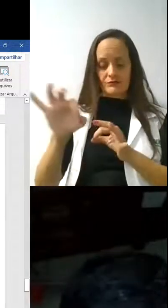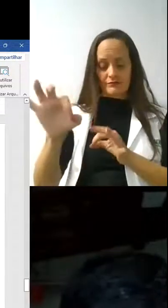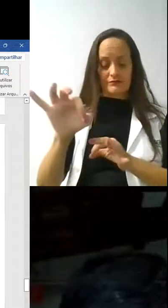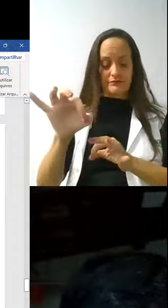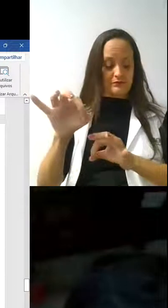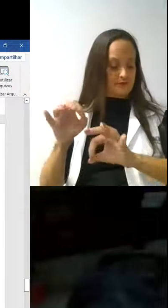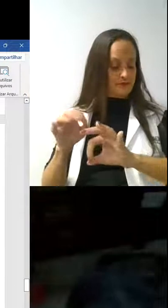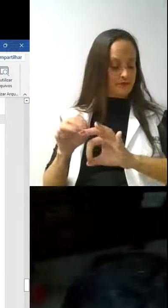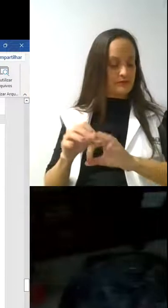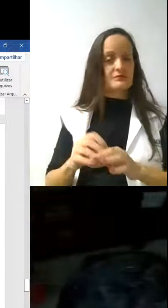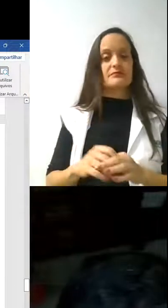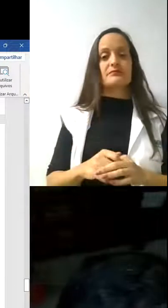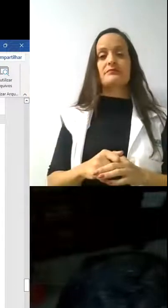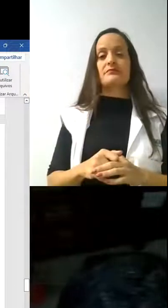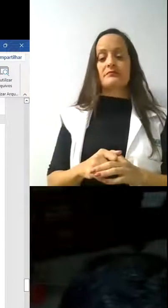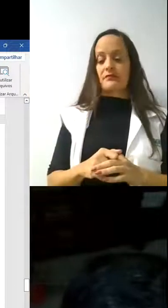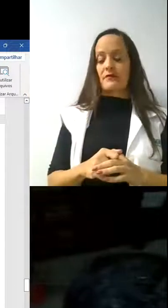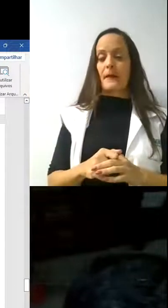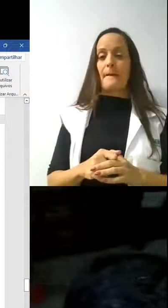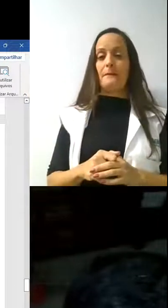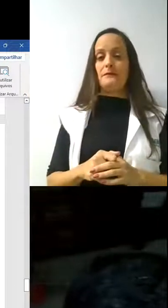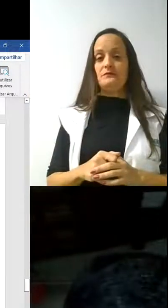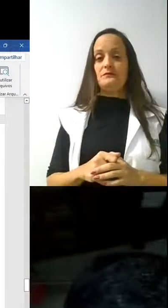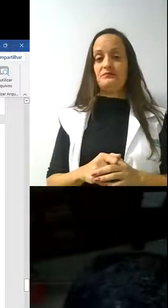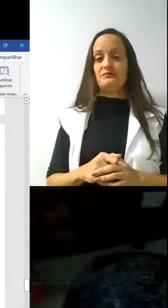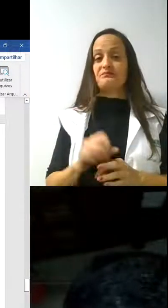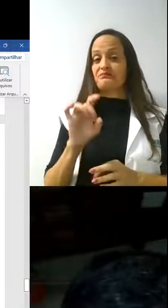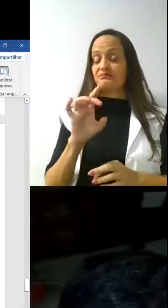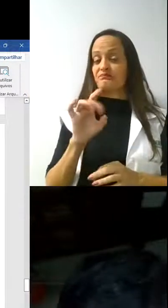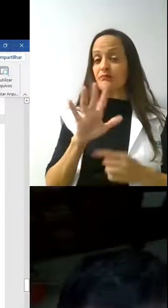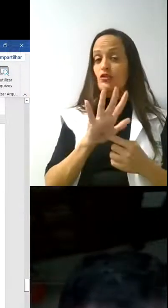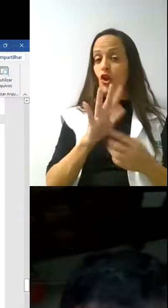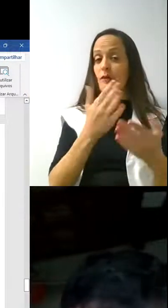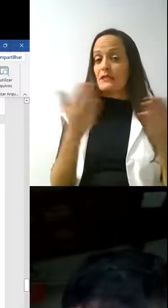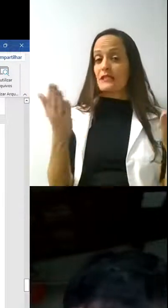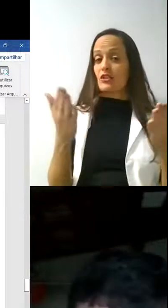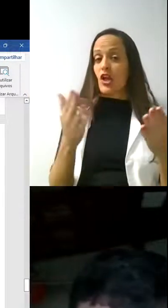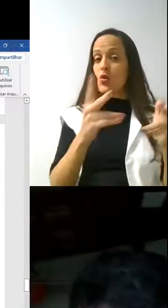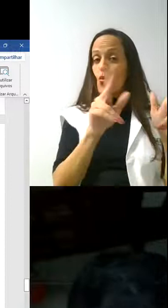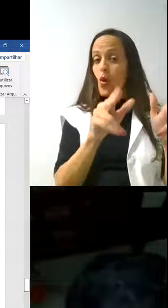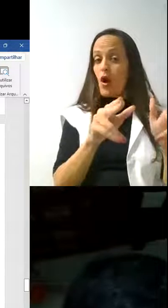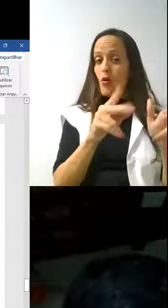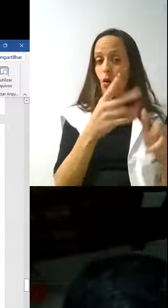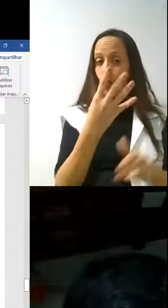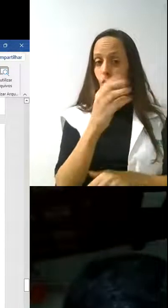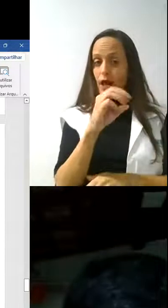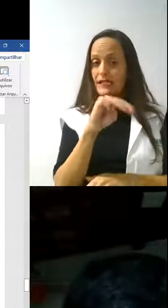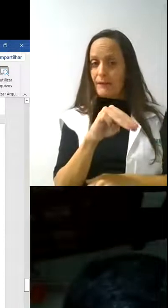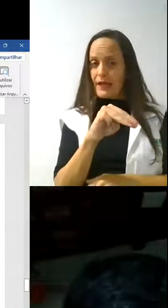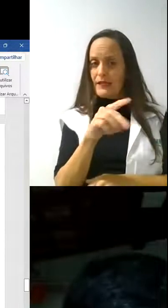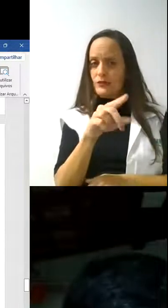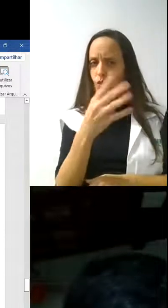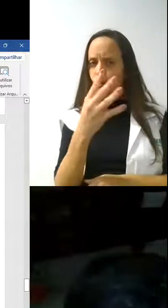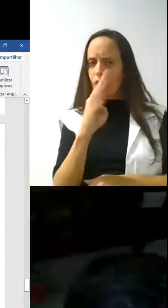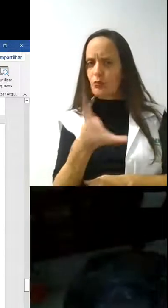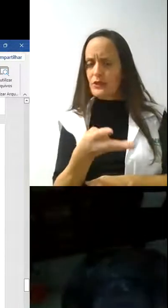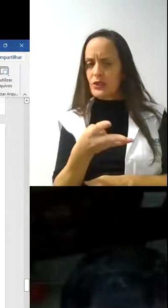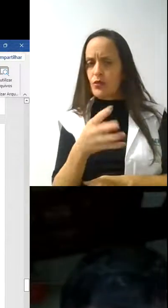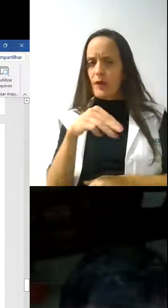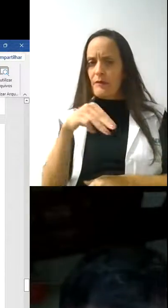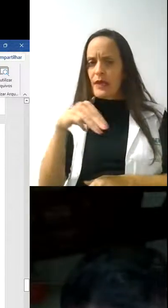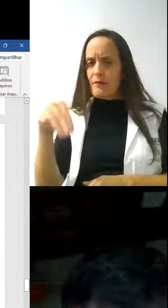a mesma medida, né? Só está representada de forma diferente. Basicamente, a escala, ela é isso, né? Ela pega uma